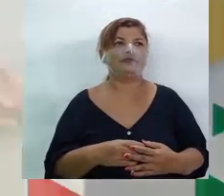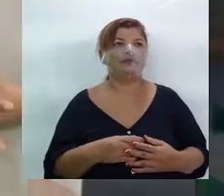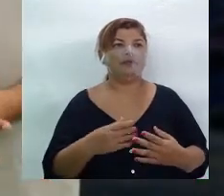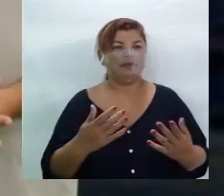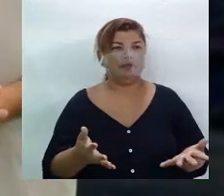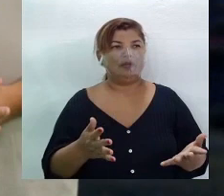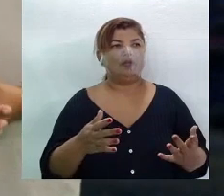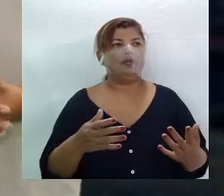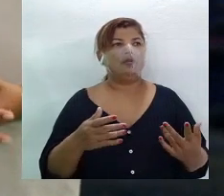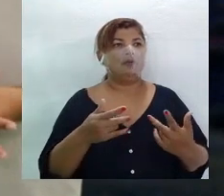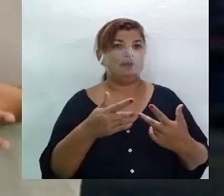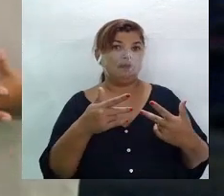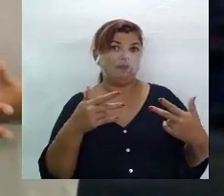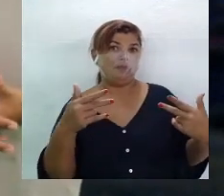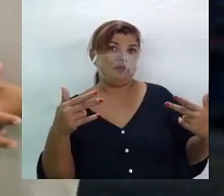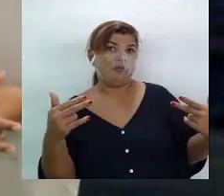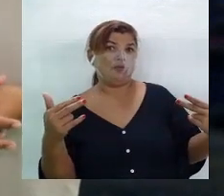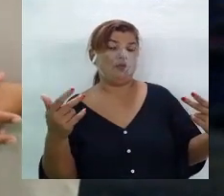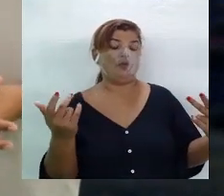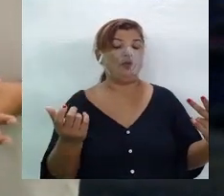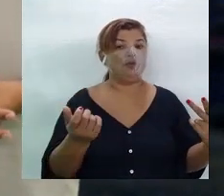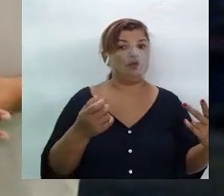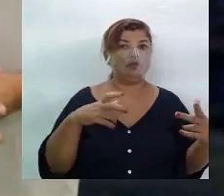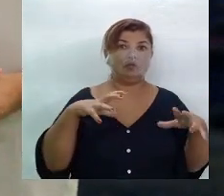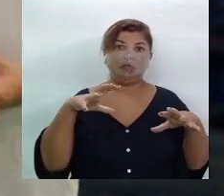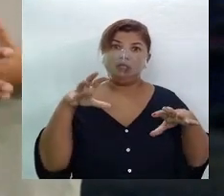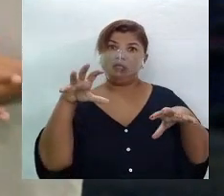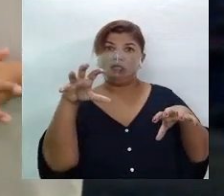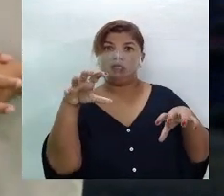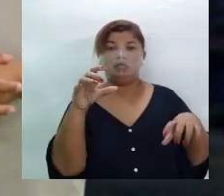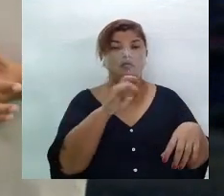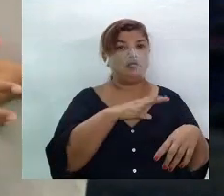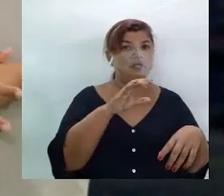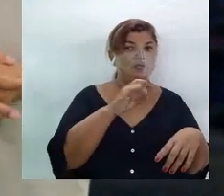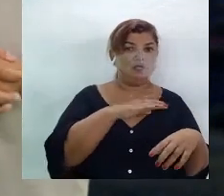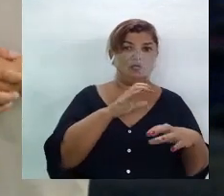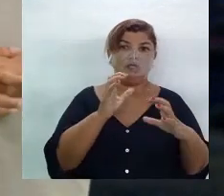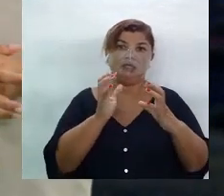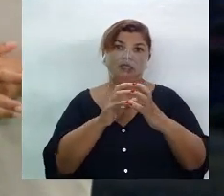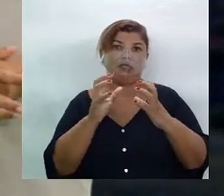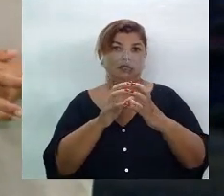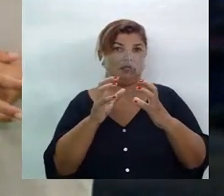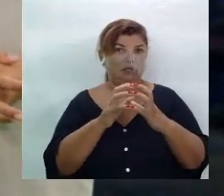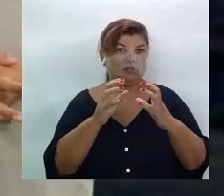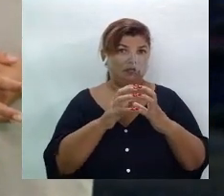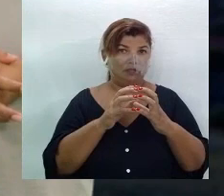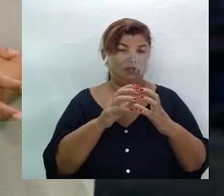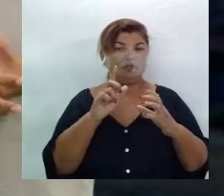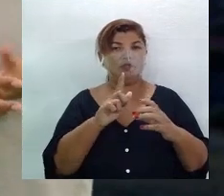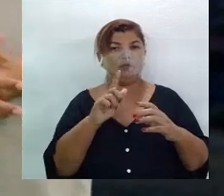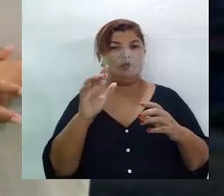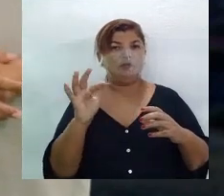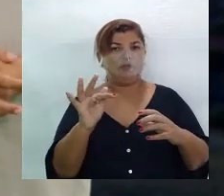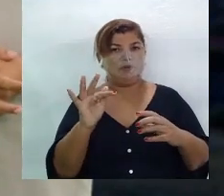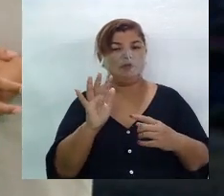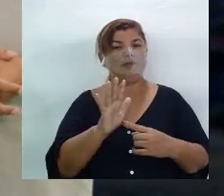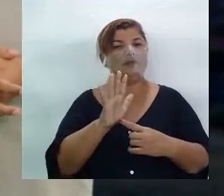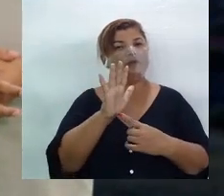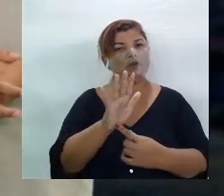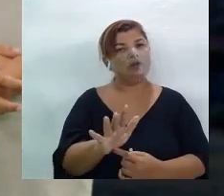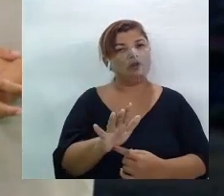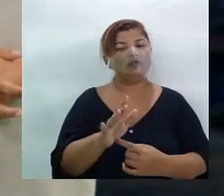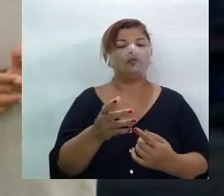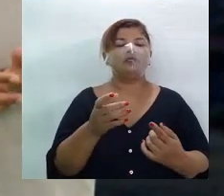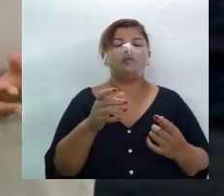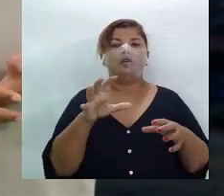Desses mistérios que rondam e assustam os recifenses, Gilberto Freire fez um minucioso registro em Assombrações do